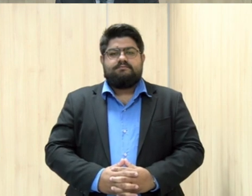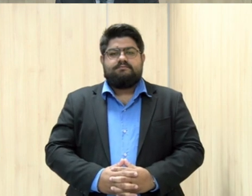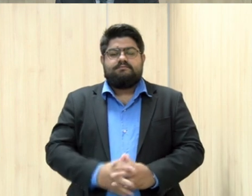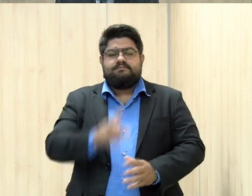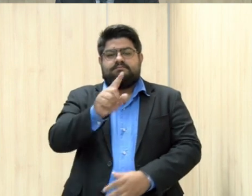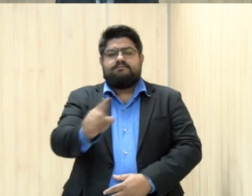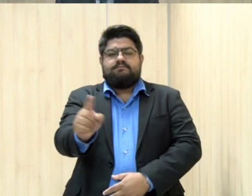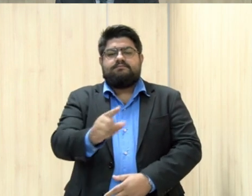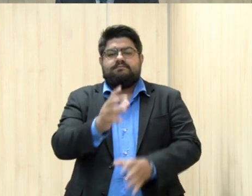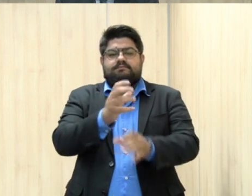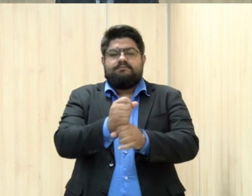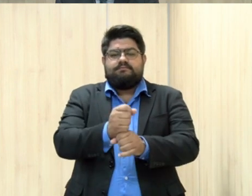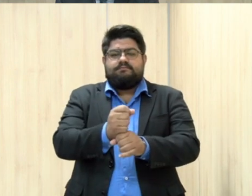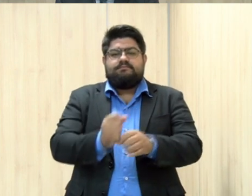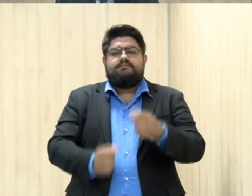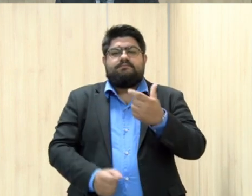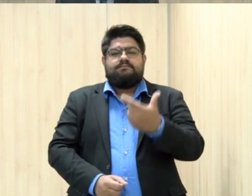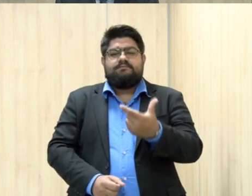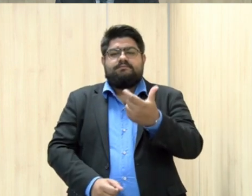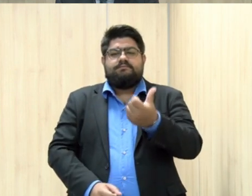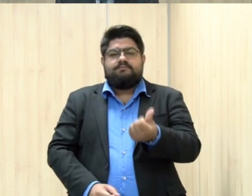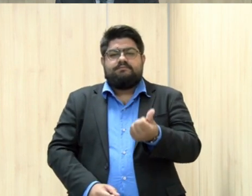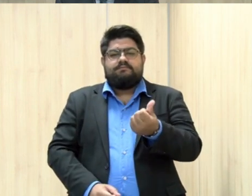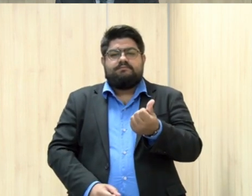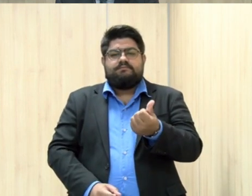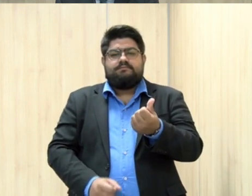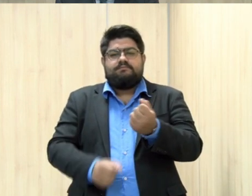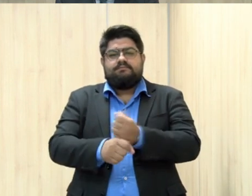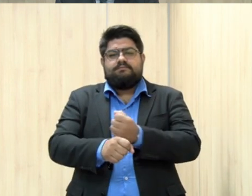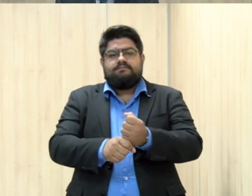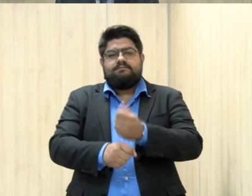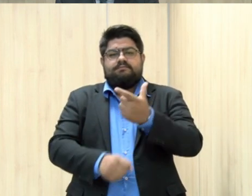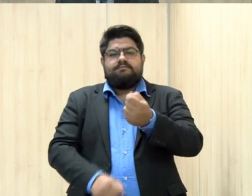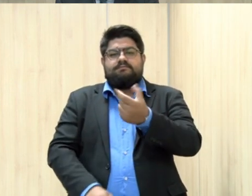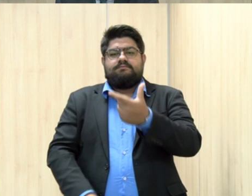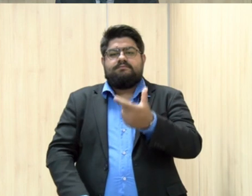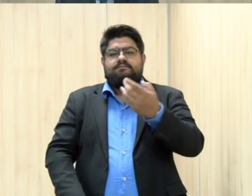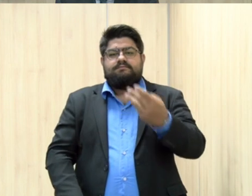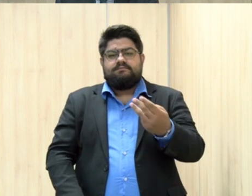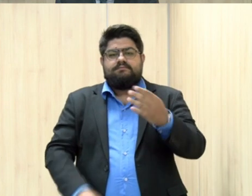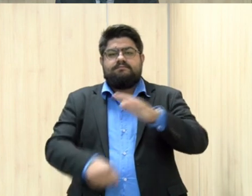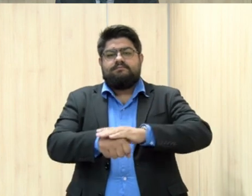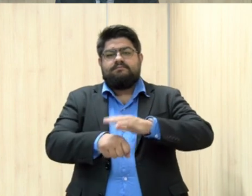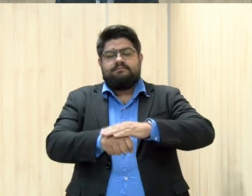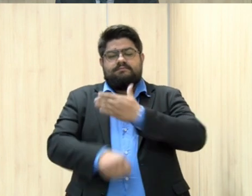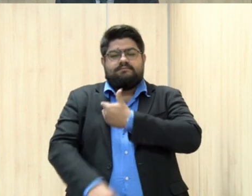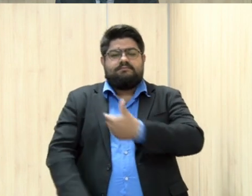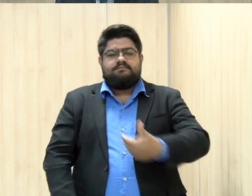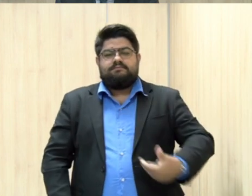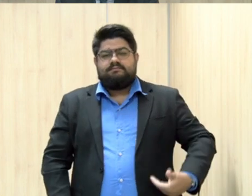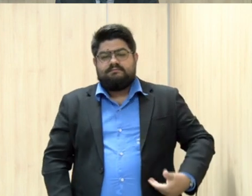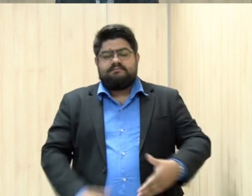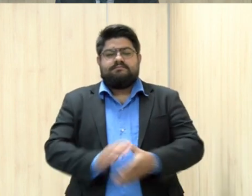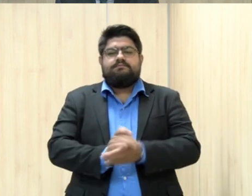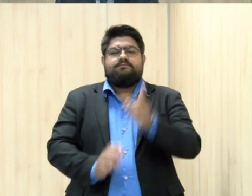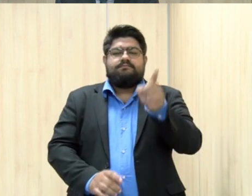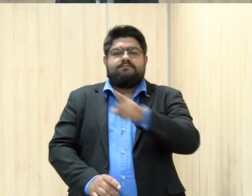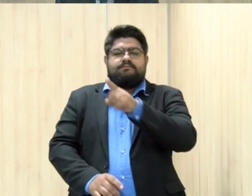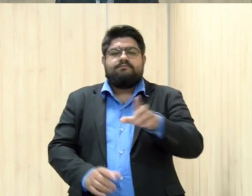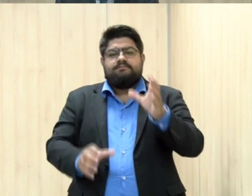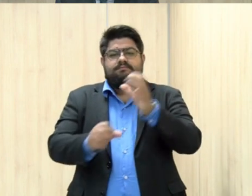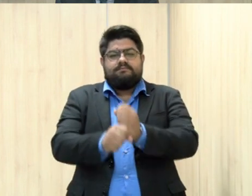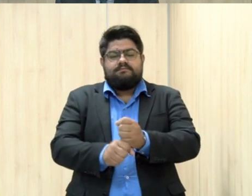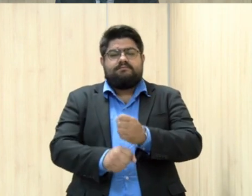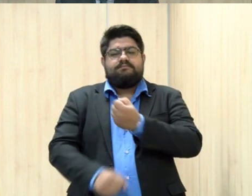veto Total número 26 de 2023 e autoria do Poder Executivo veto Total